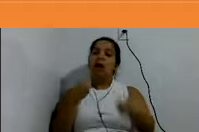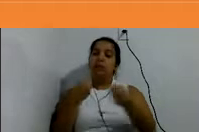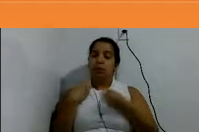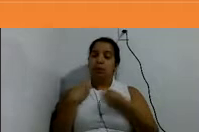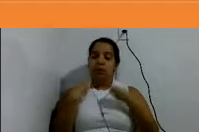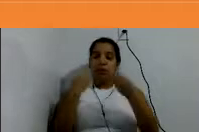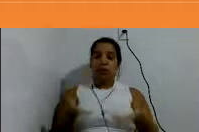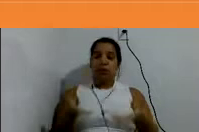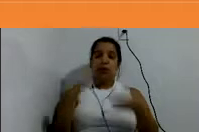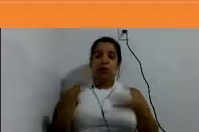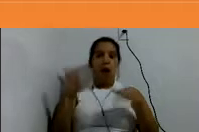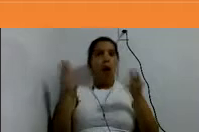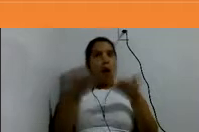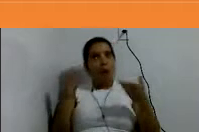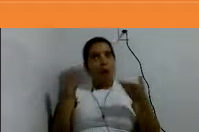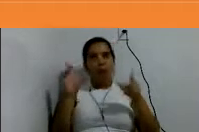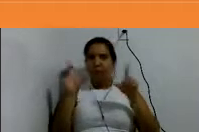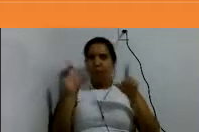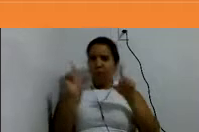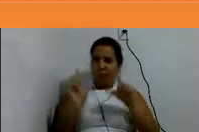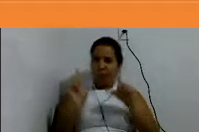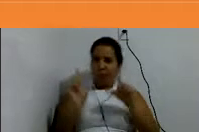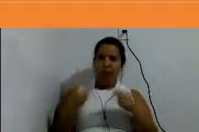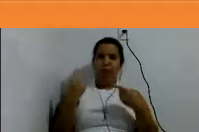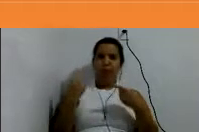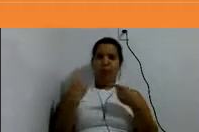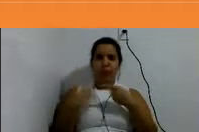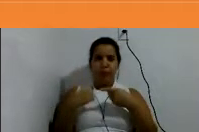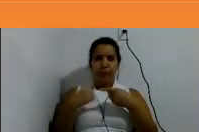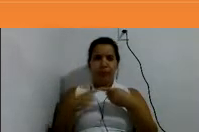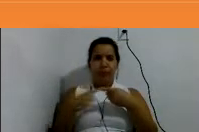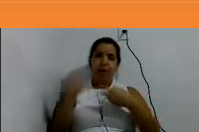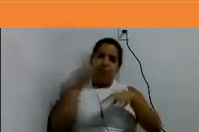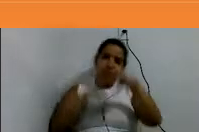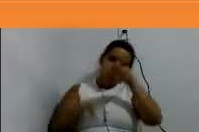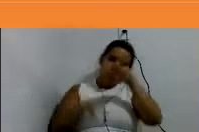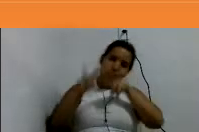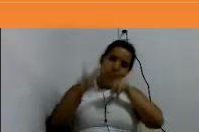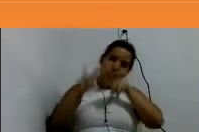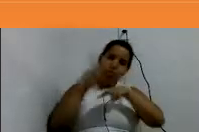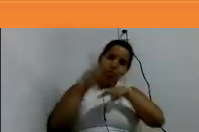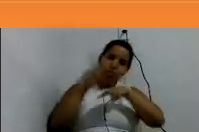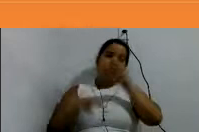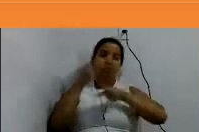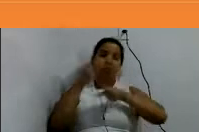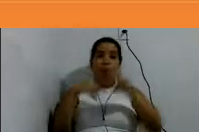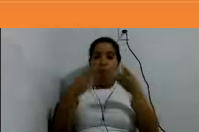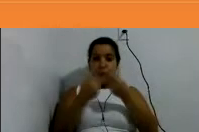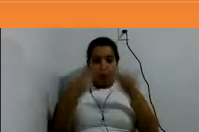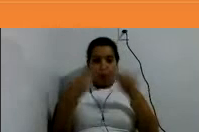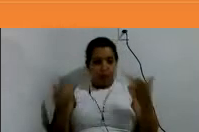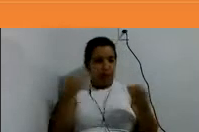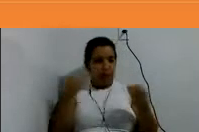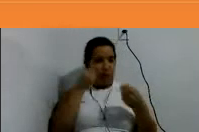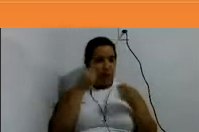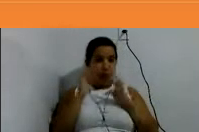uma menor quantidade de transmissão, porque a gente tem os hemocentros eles fazem